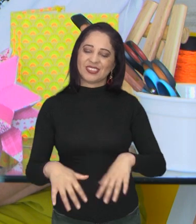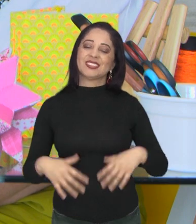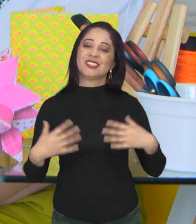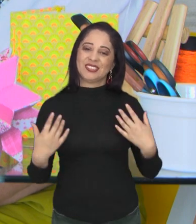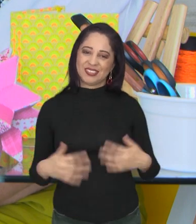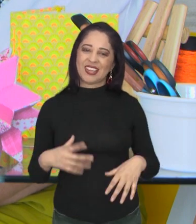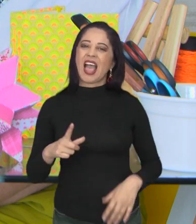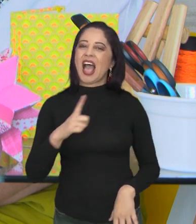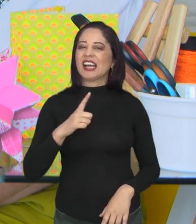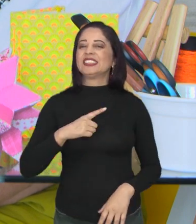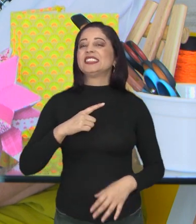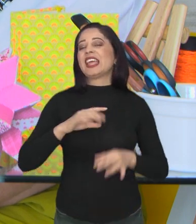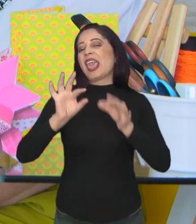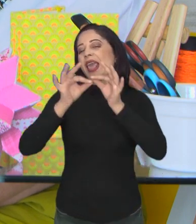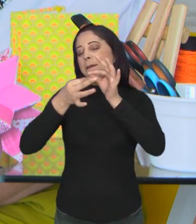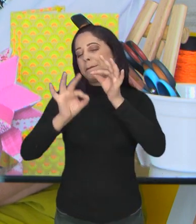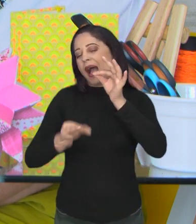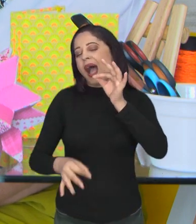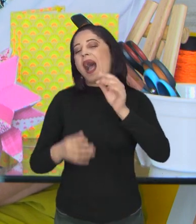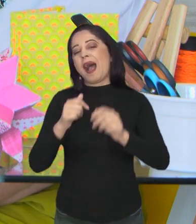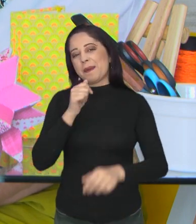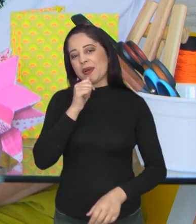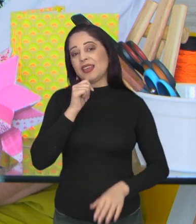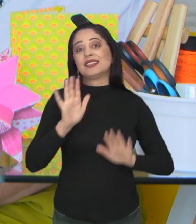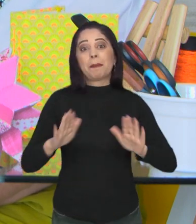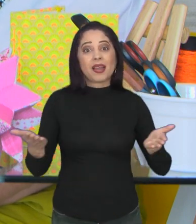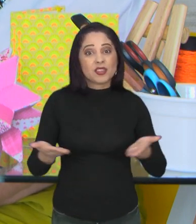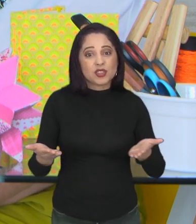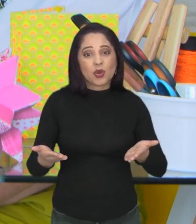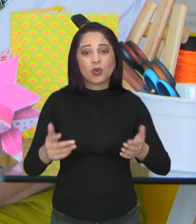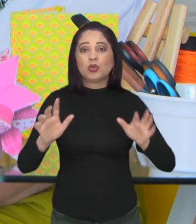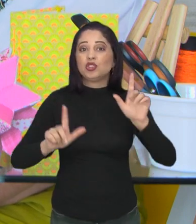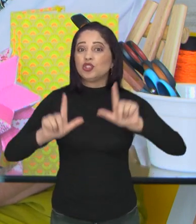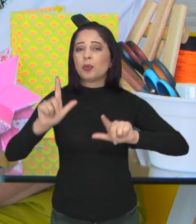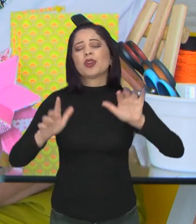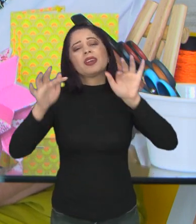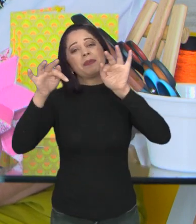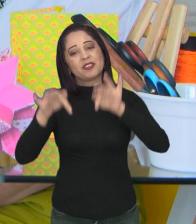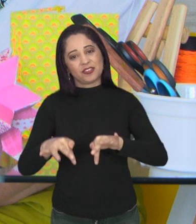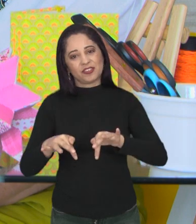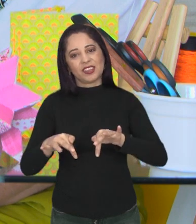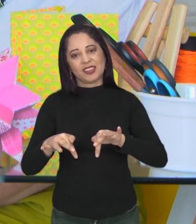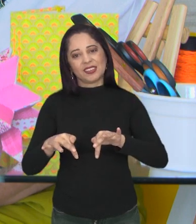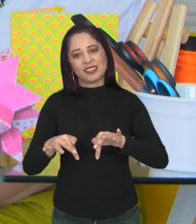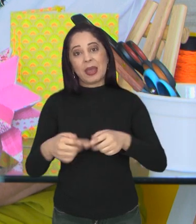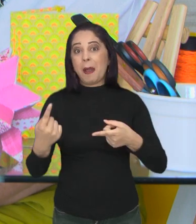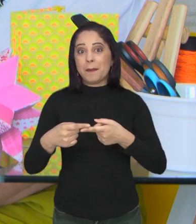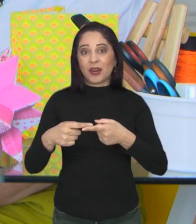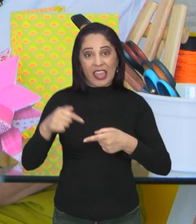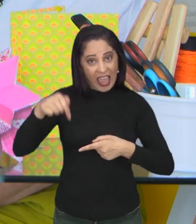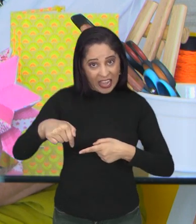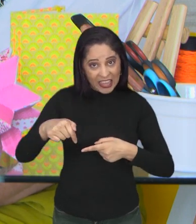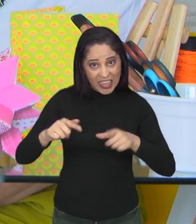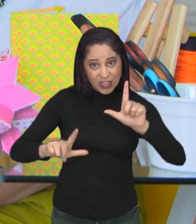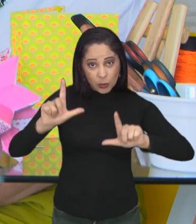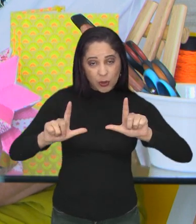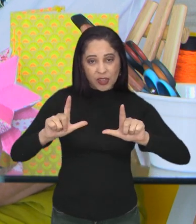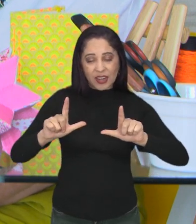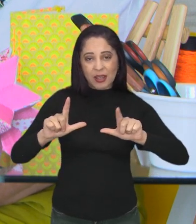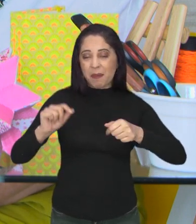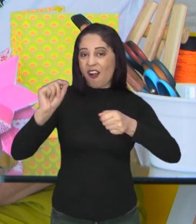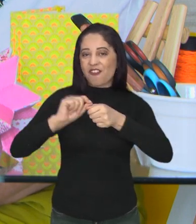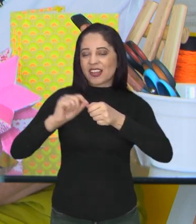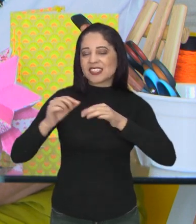tem muito muito assunto muita arte mas hoje a gente fica por aqui porque aqui